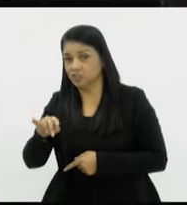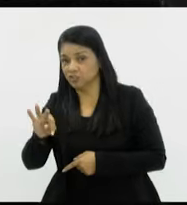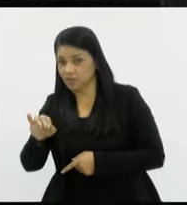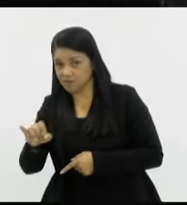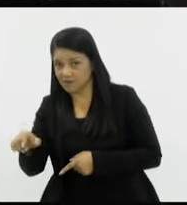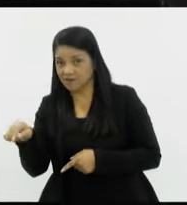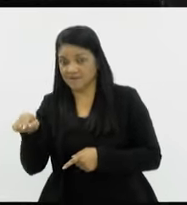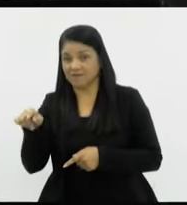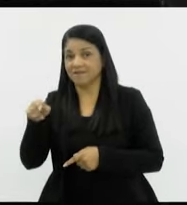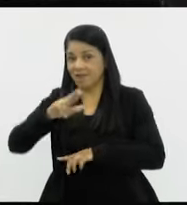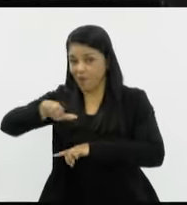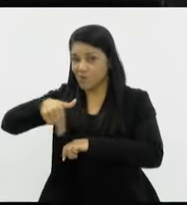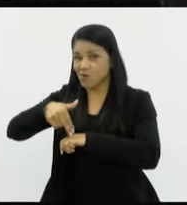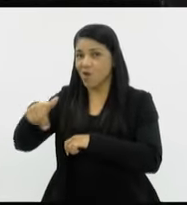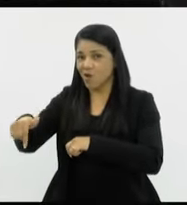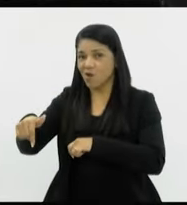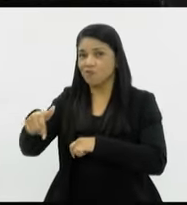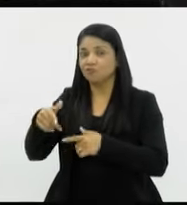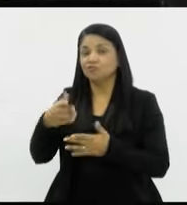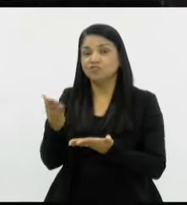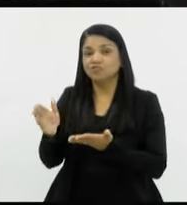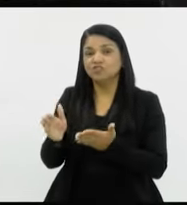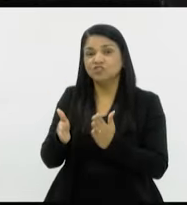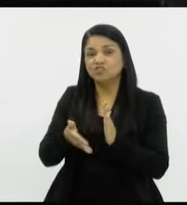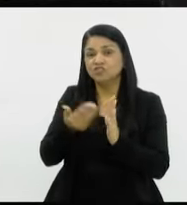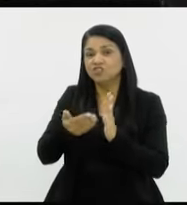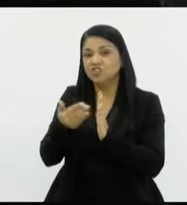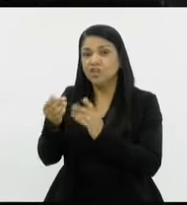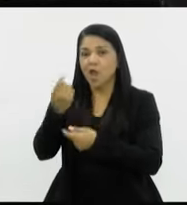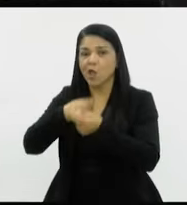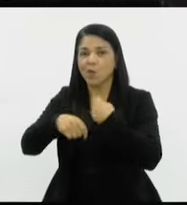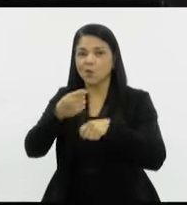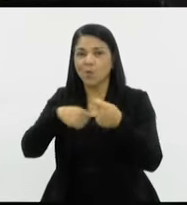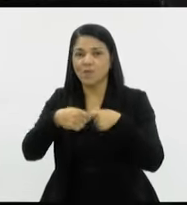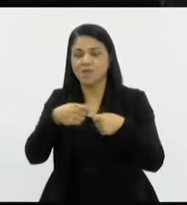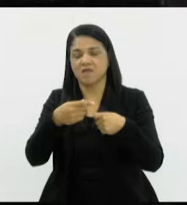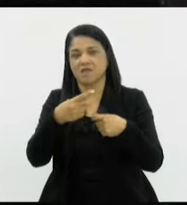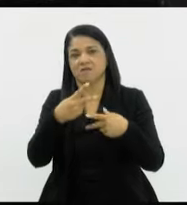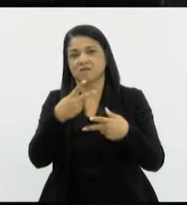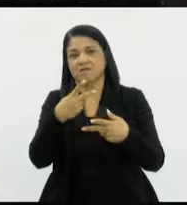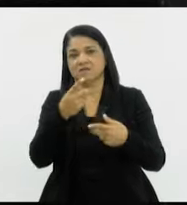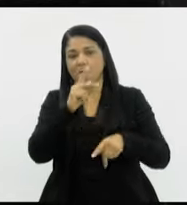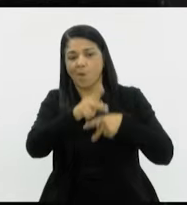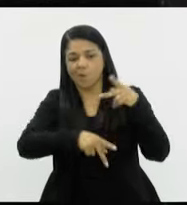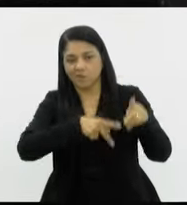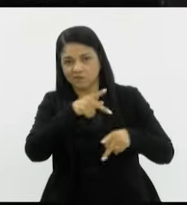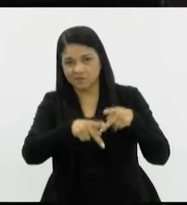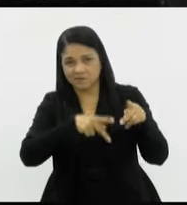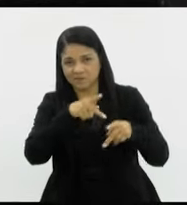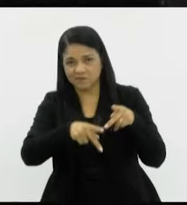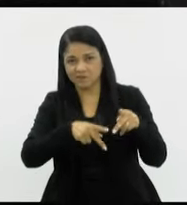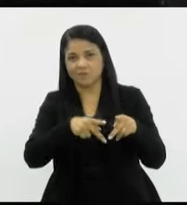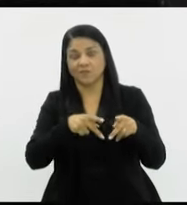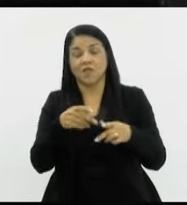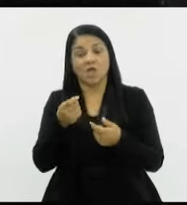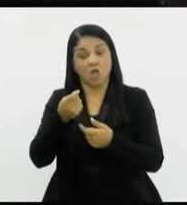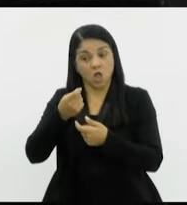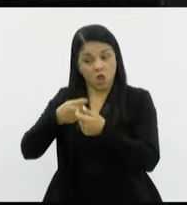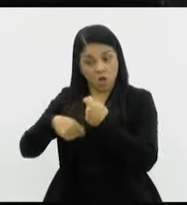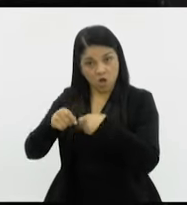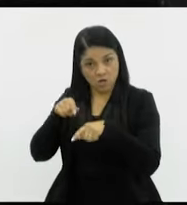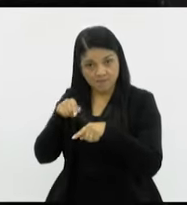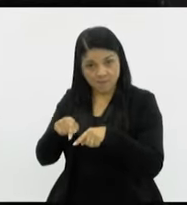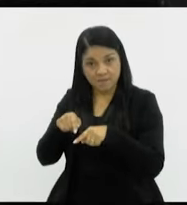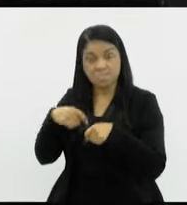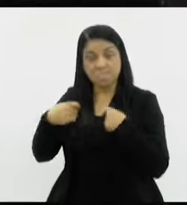perpetua o neoliberalismo, que tira a economia da mão da população, da mão do trabalhador. Economia, ela deve ser feita de gente,